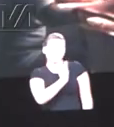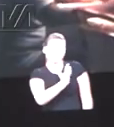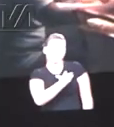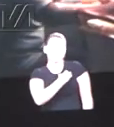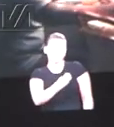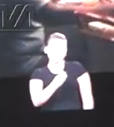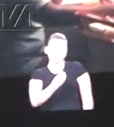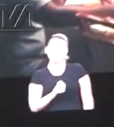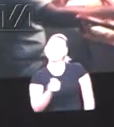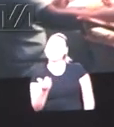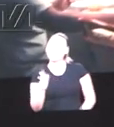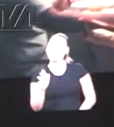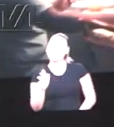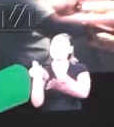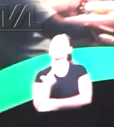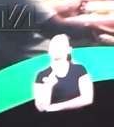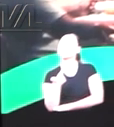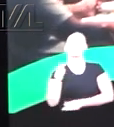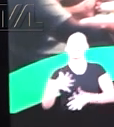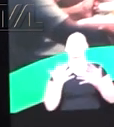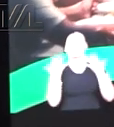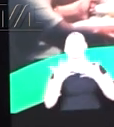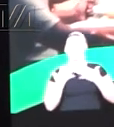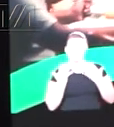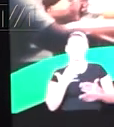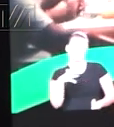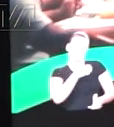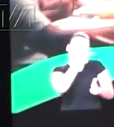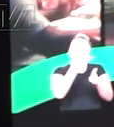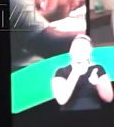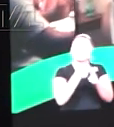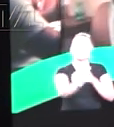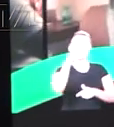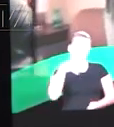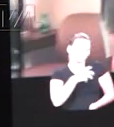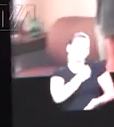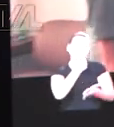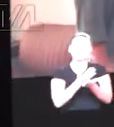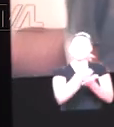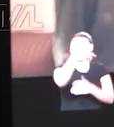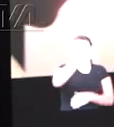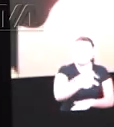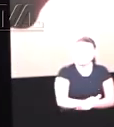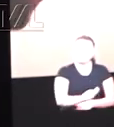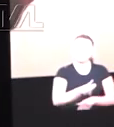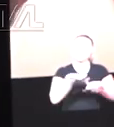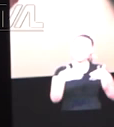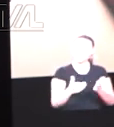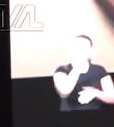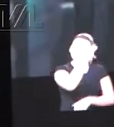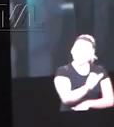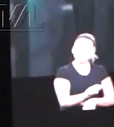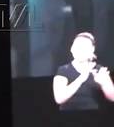casa para que as políticas ambientais sejam estabelecidas. E eu tenho um histórico na atuação ambiental, me reconheço